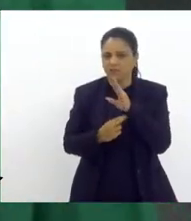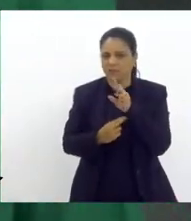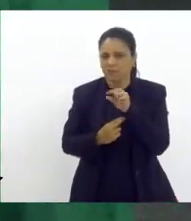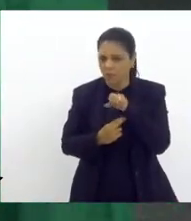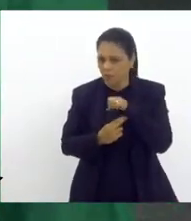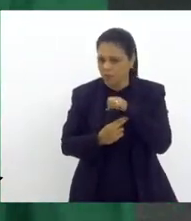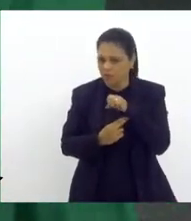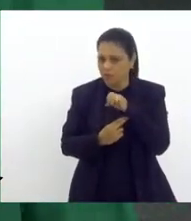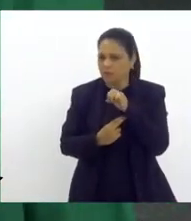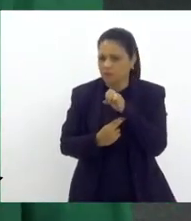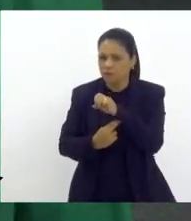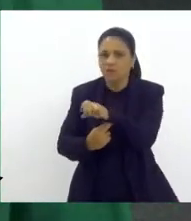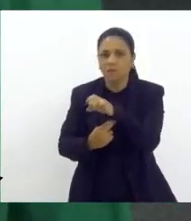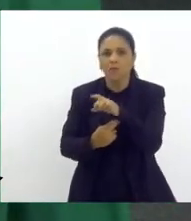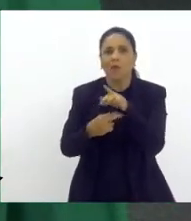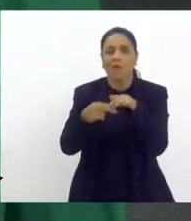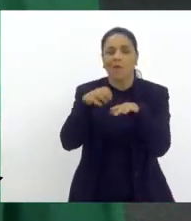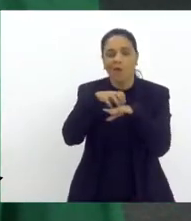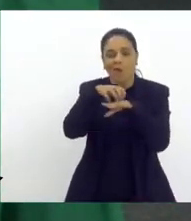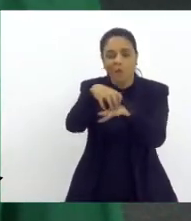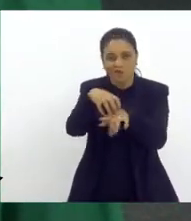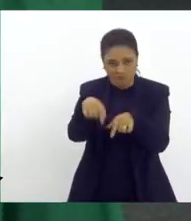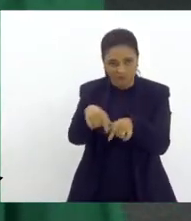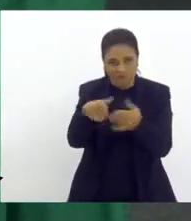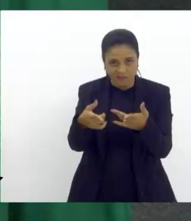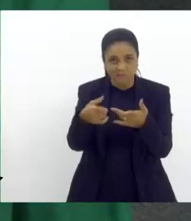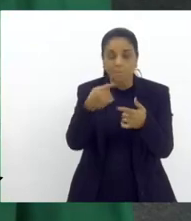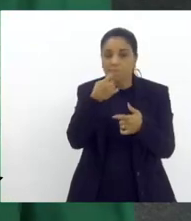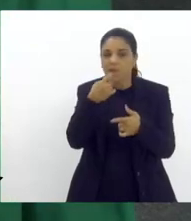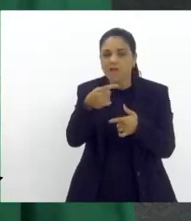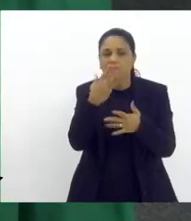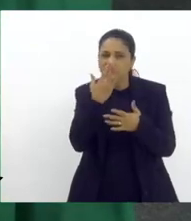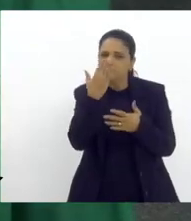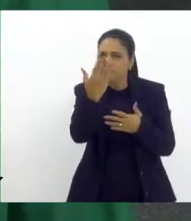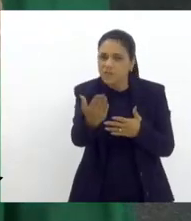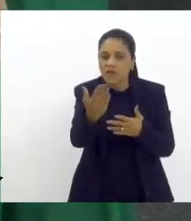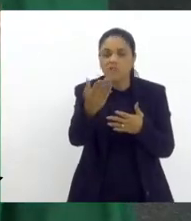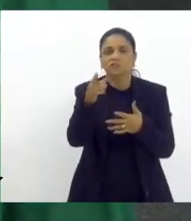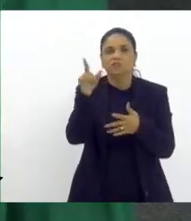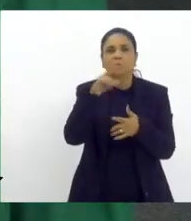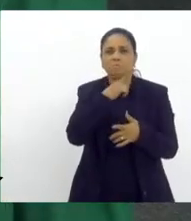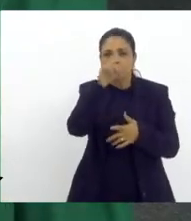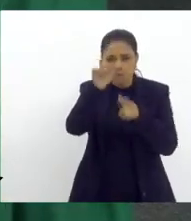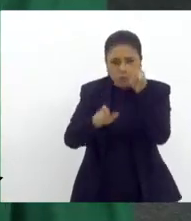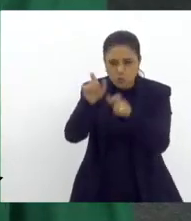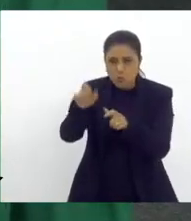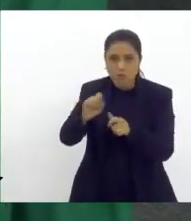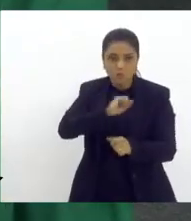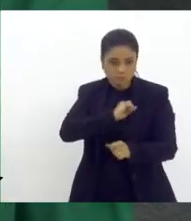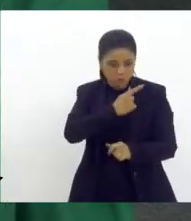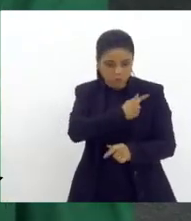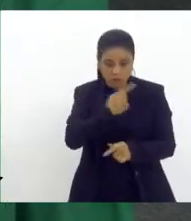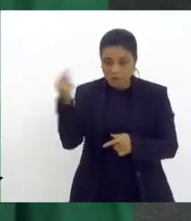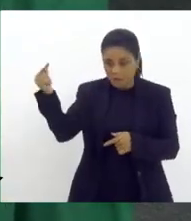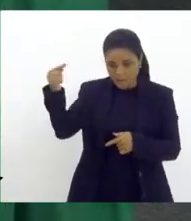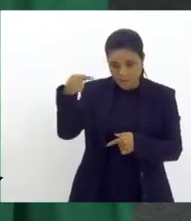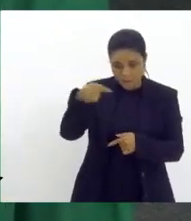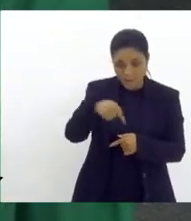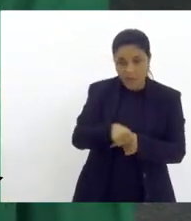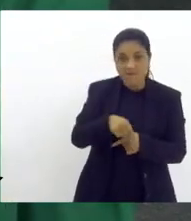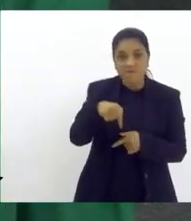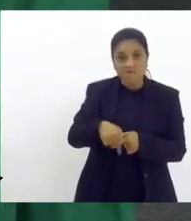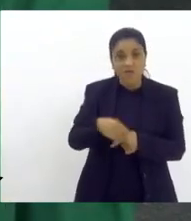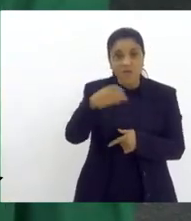de população indo até Niterói gente que sai de São Gonçalo gente que sai de outros